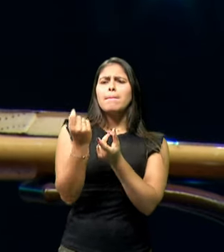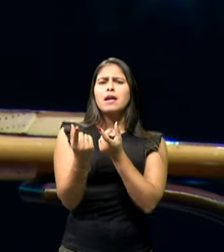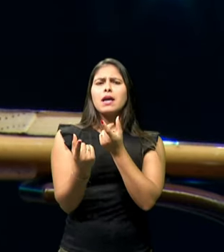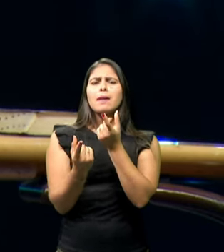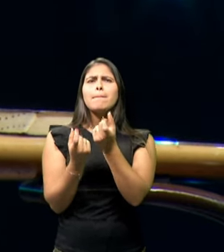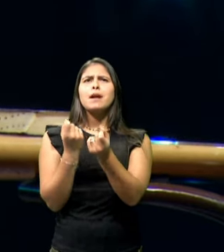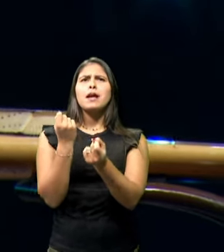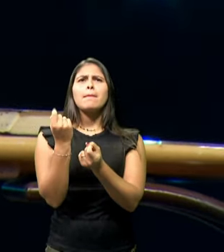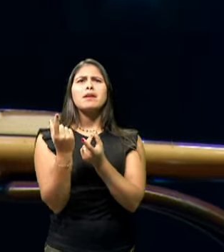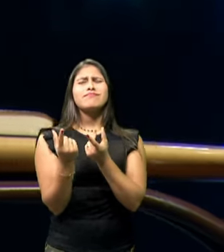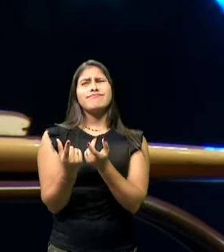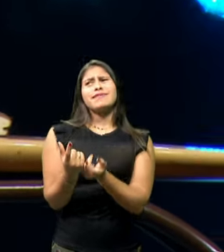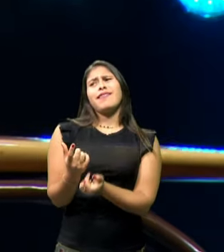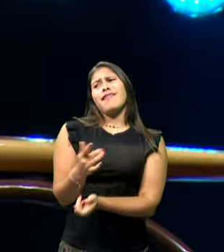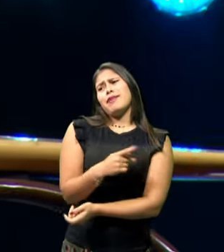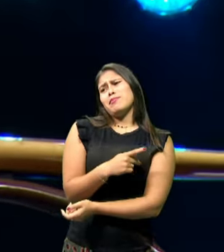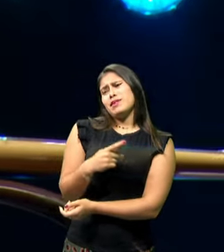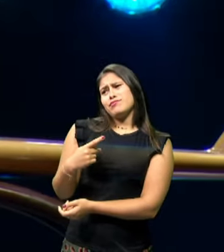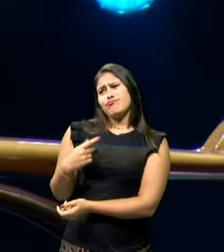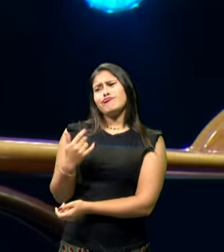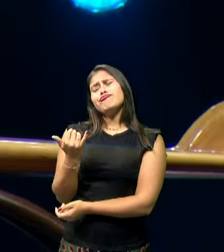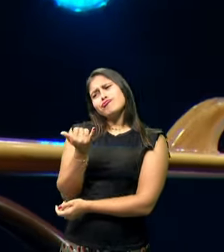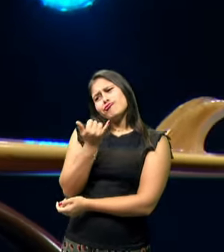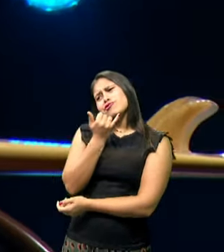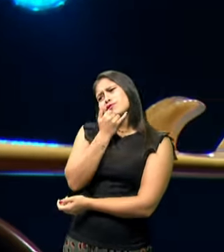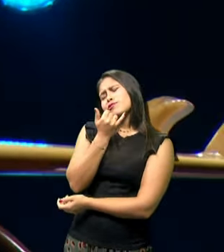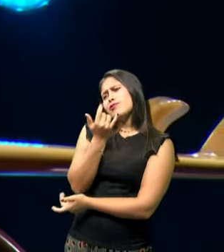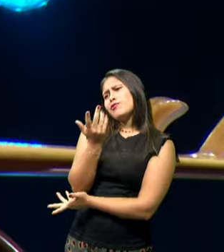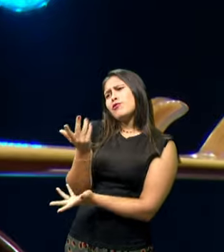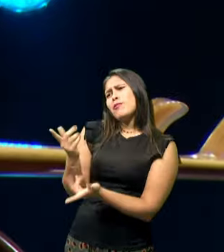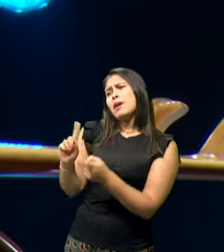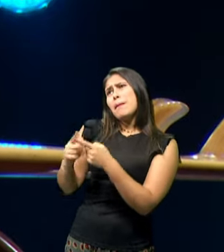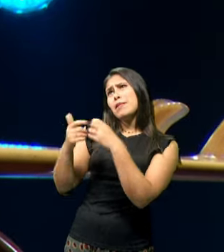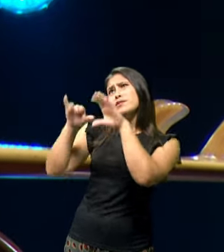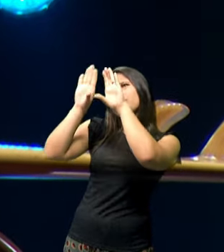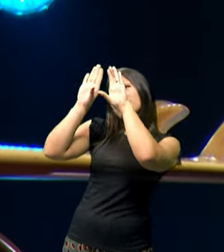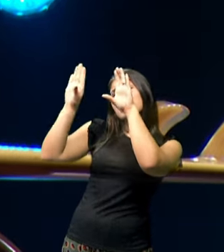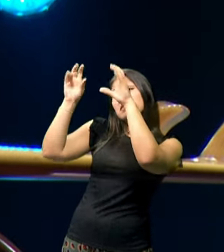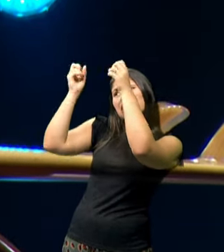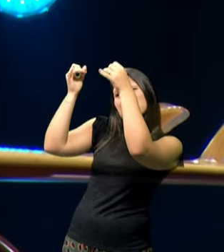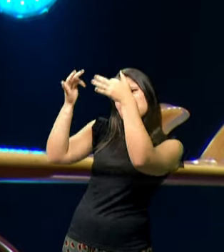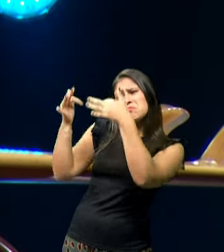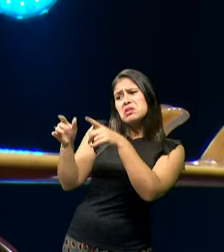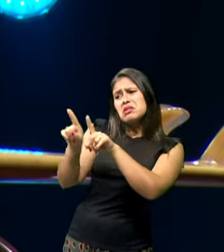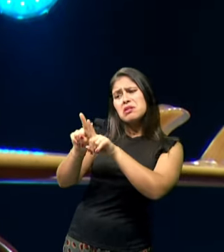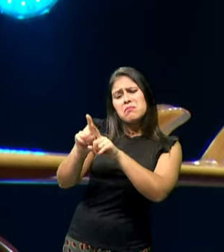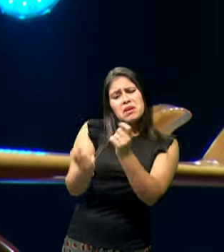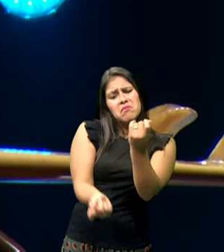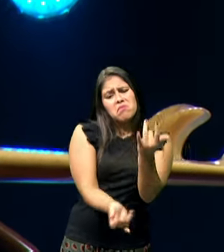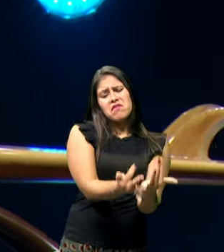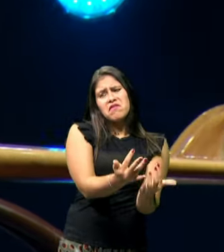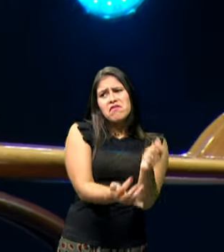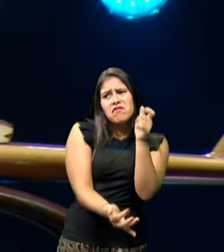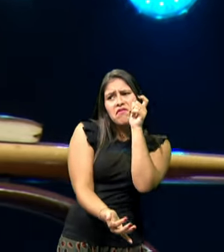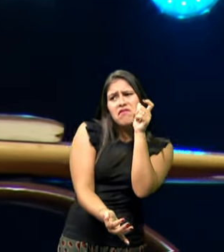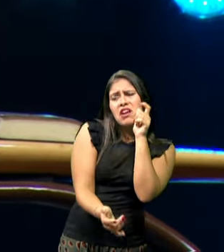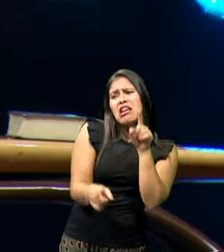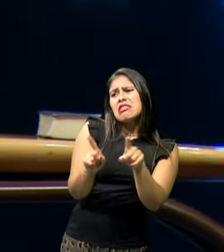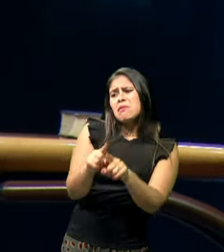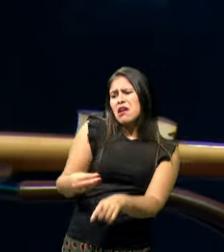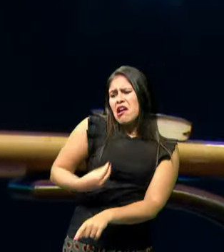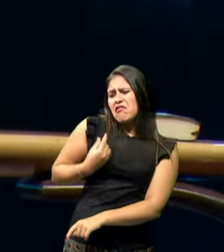Ah, pastor, o senhor não leva a mão, vocês falam do céu, vocês falam do inferno, vocês falam da